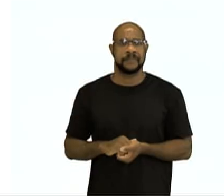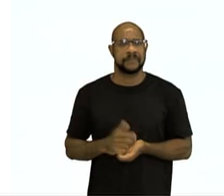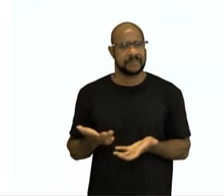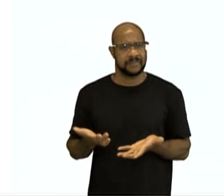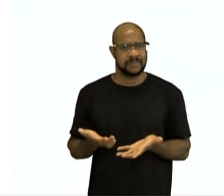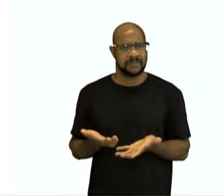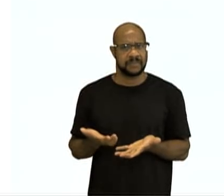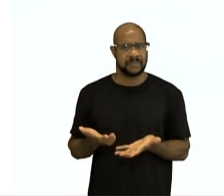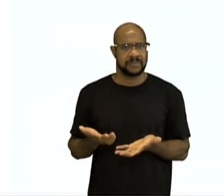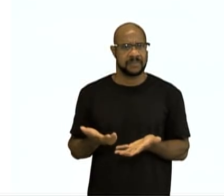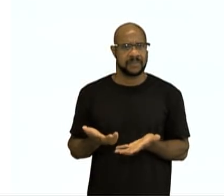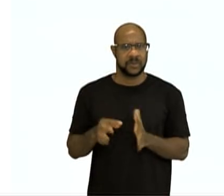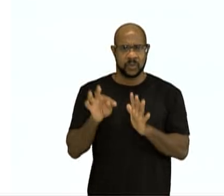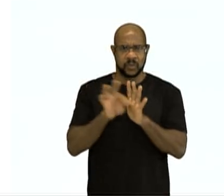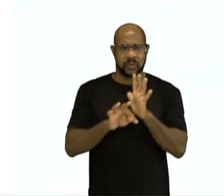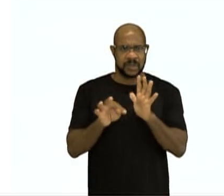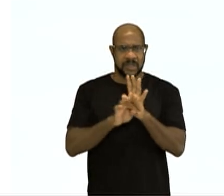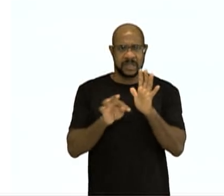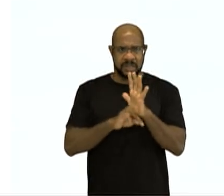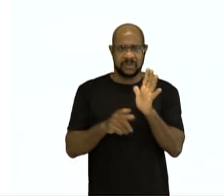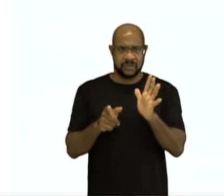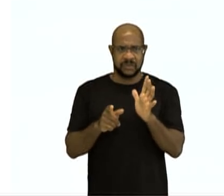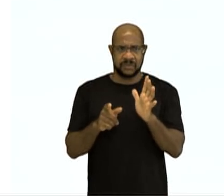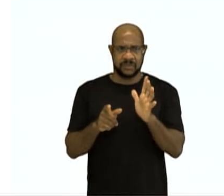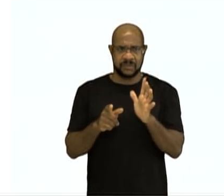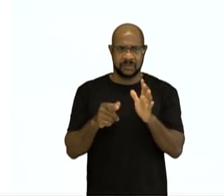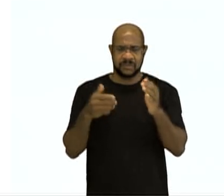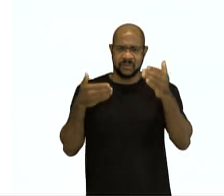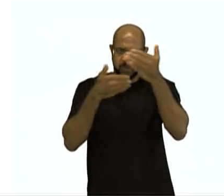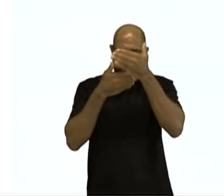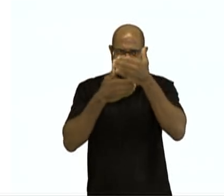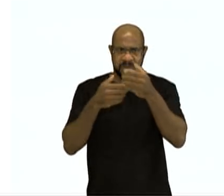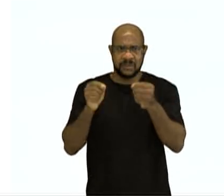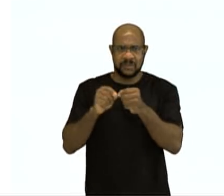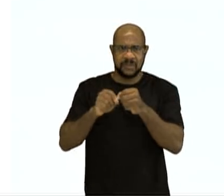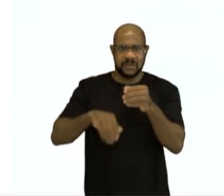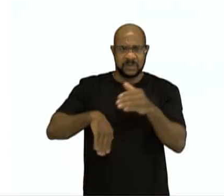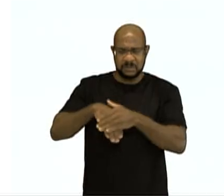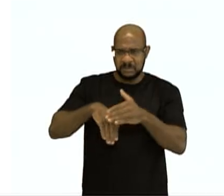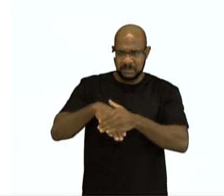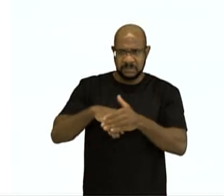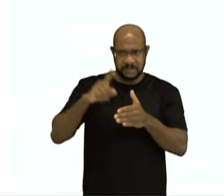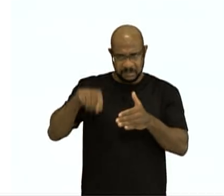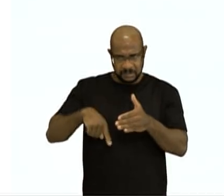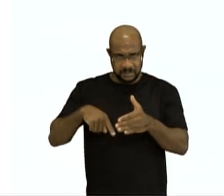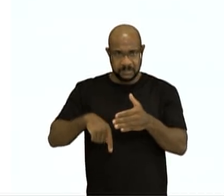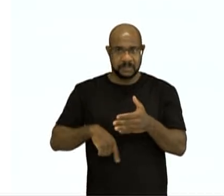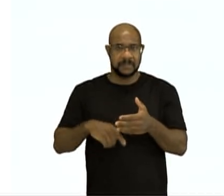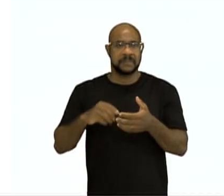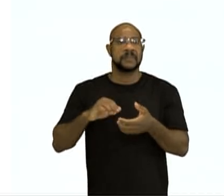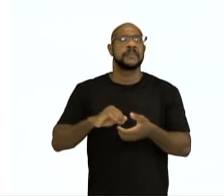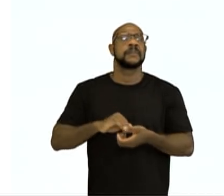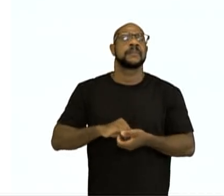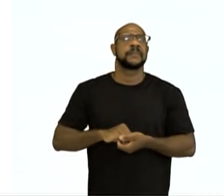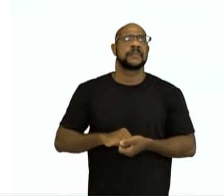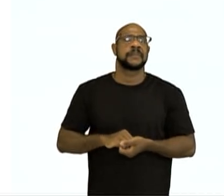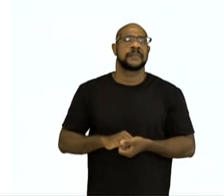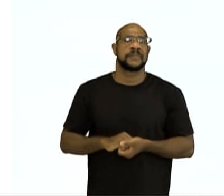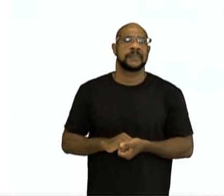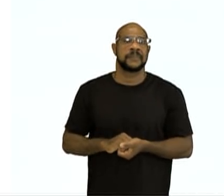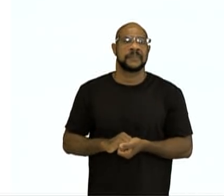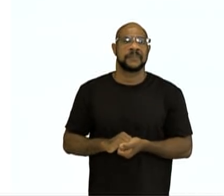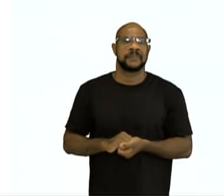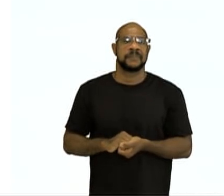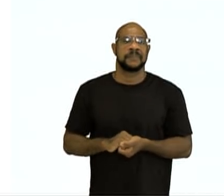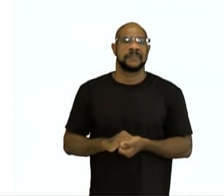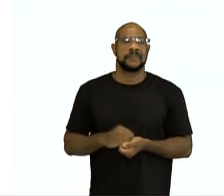que está falando sobre os jogadores que playam soccer? O que você acha? Olha lá, os meninos jogando futebol,